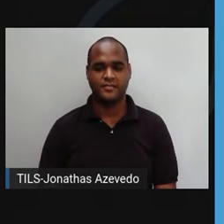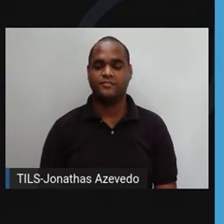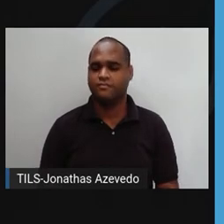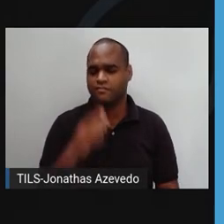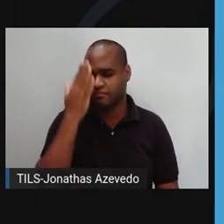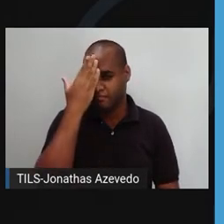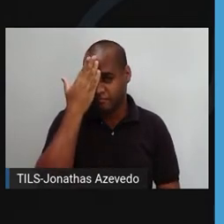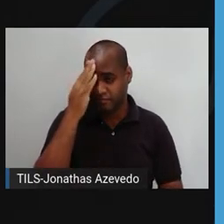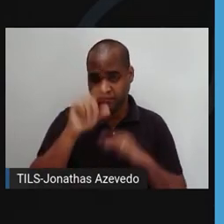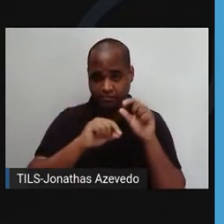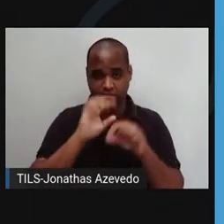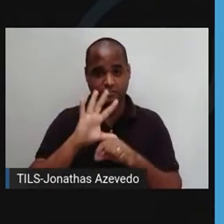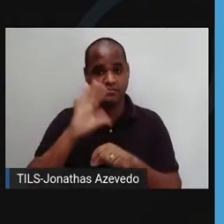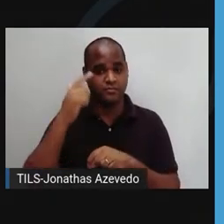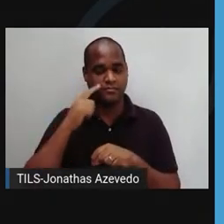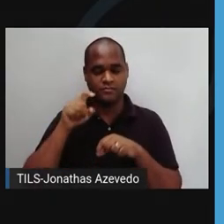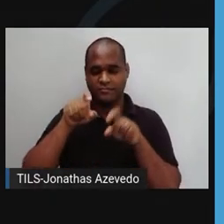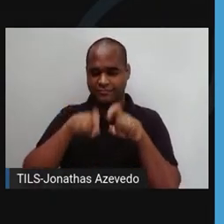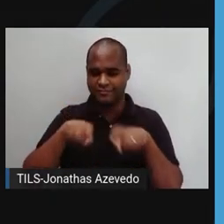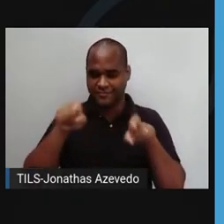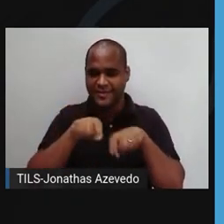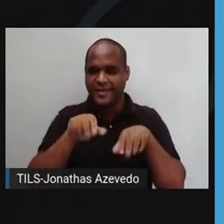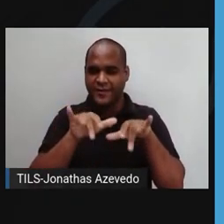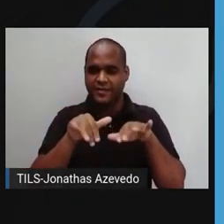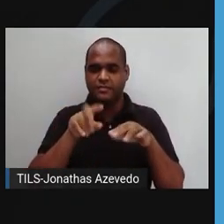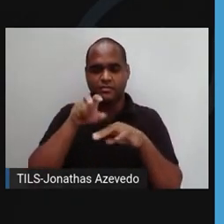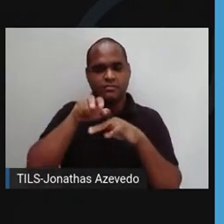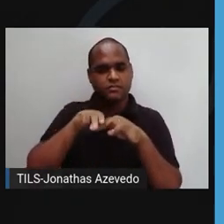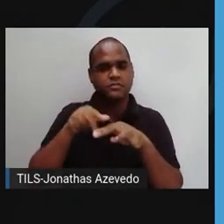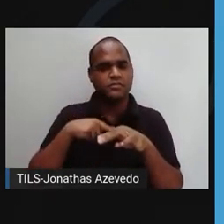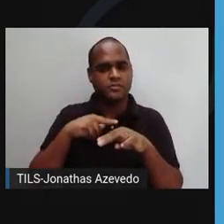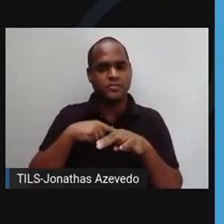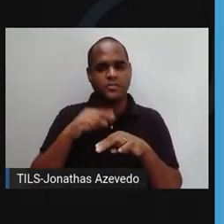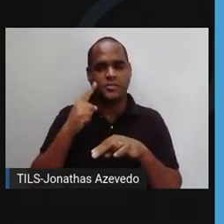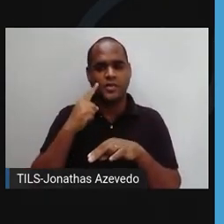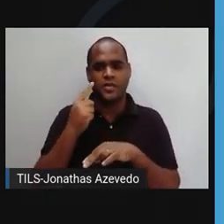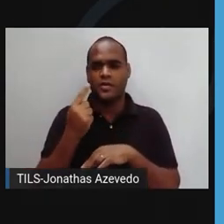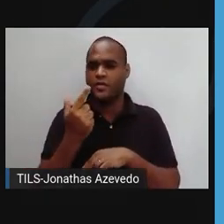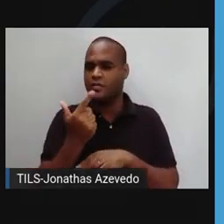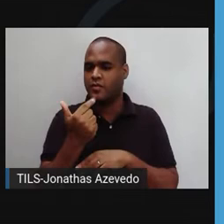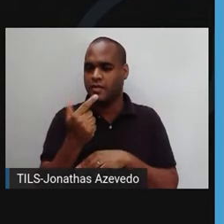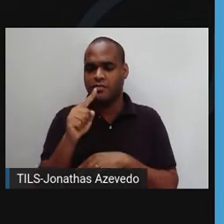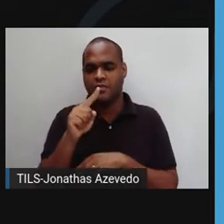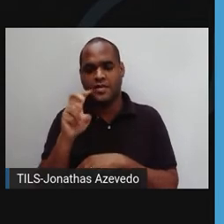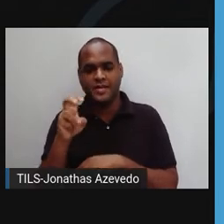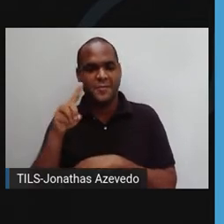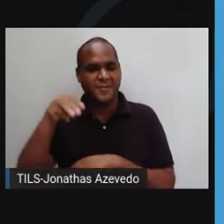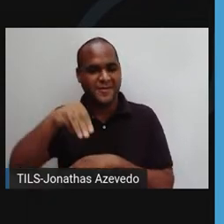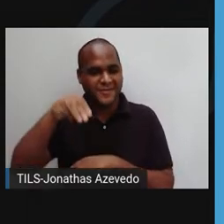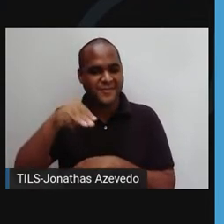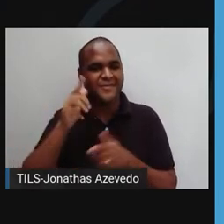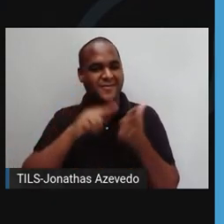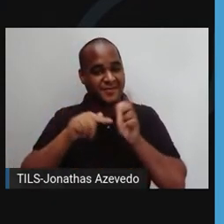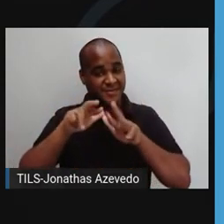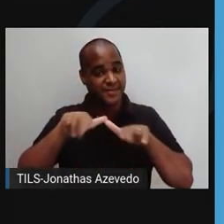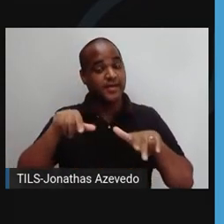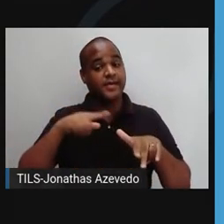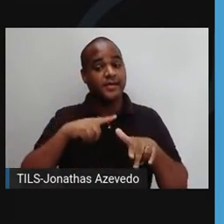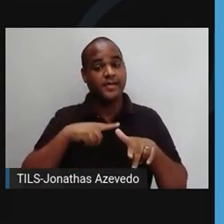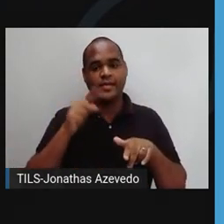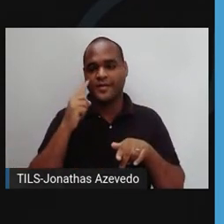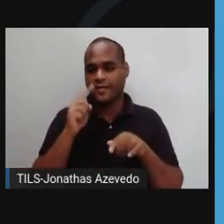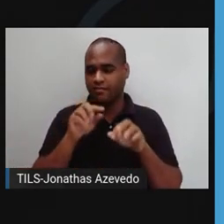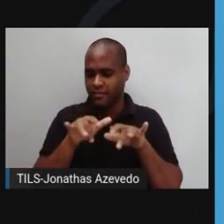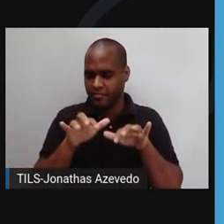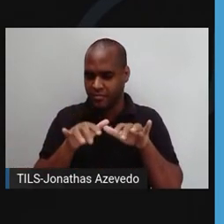Sabia que só de sentar para usar seu computador, você faz de 12 a 15 respirações por minuto? Isso graças às esponjas